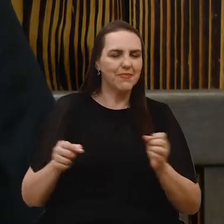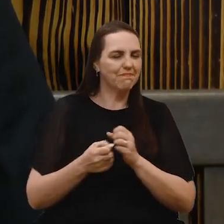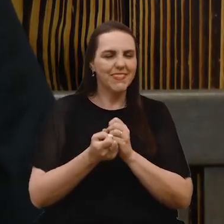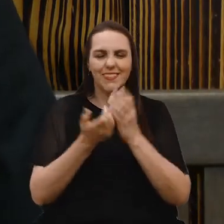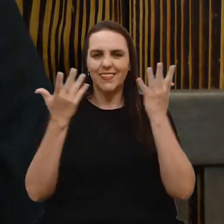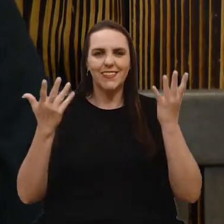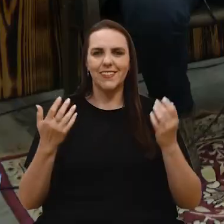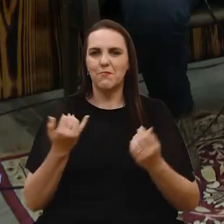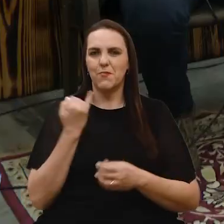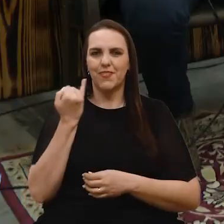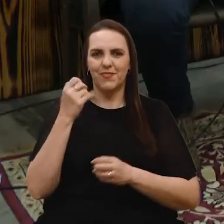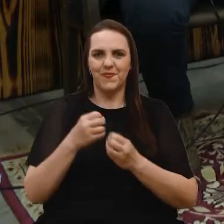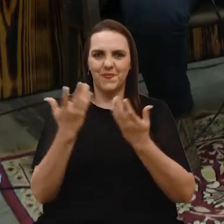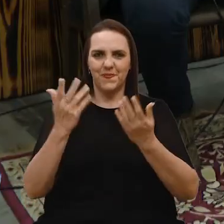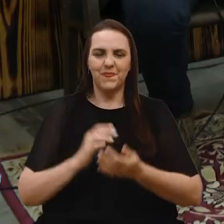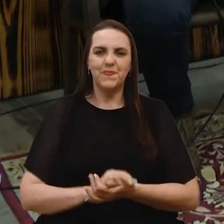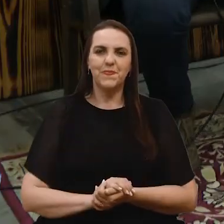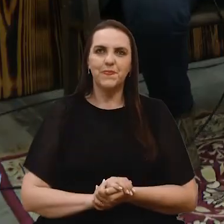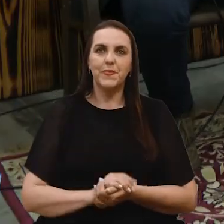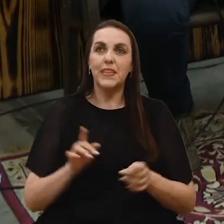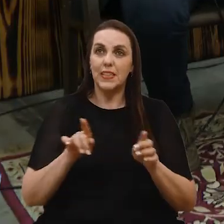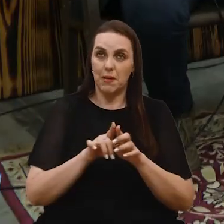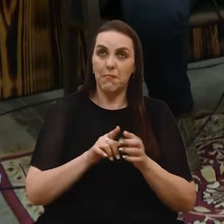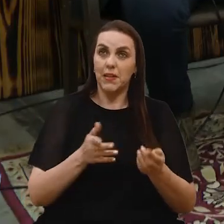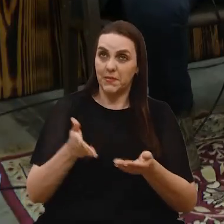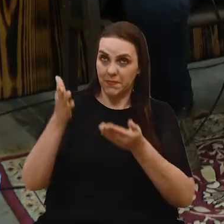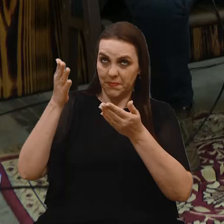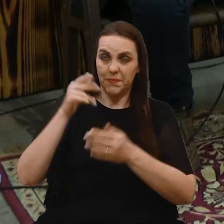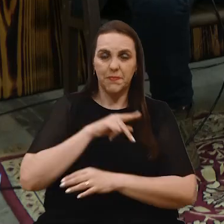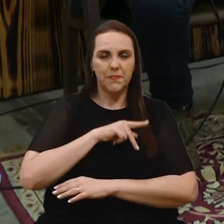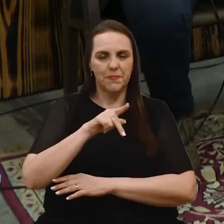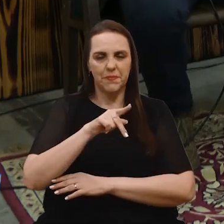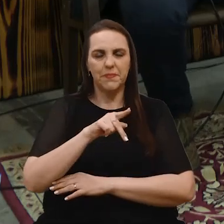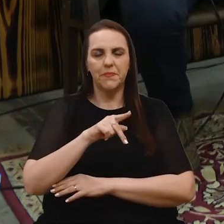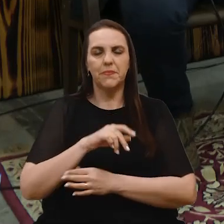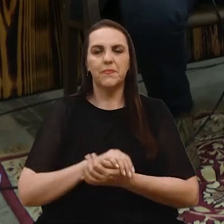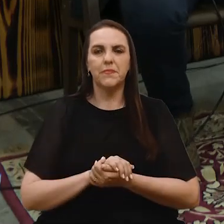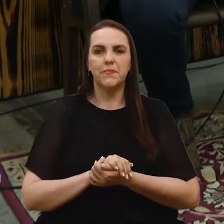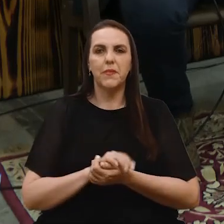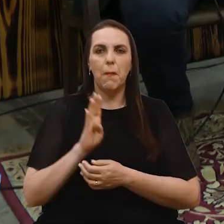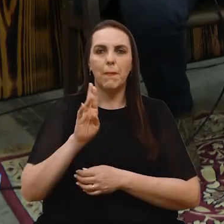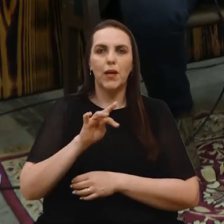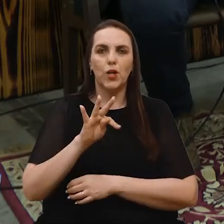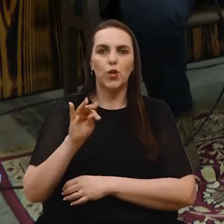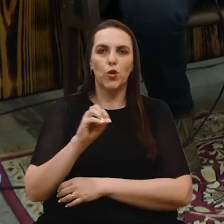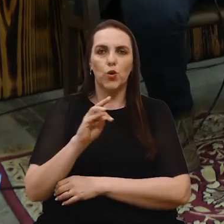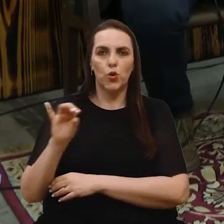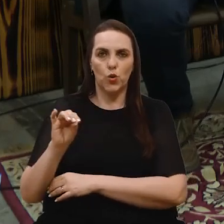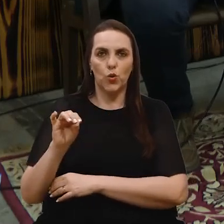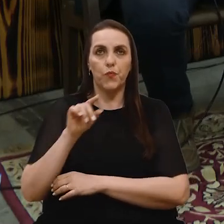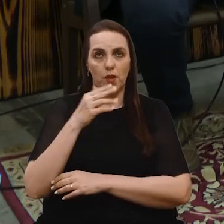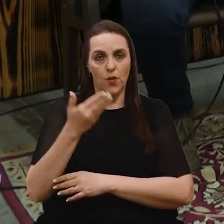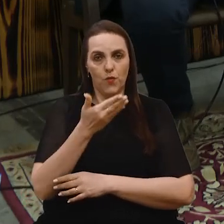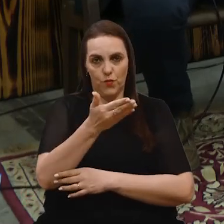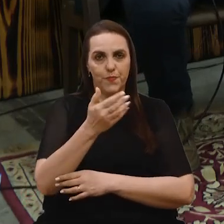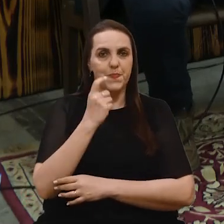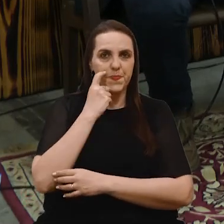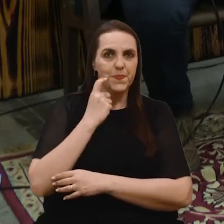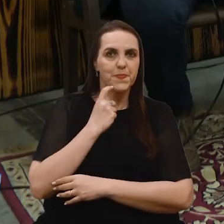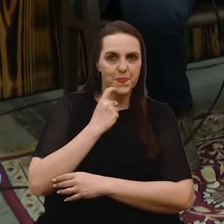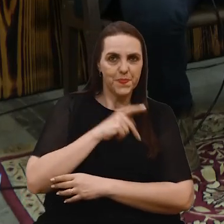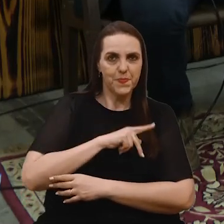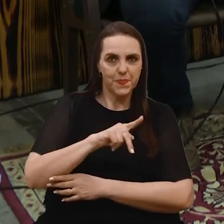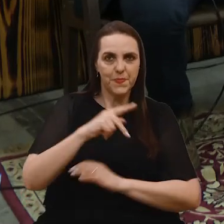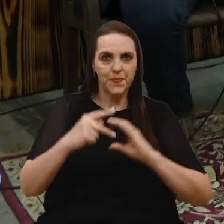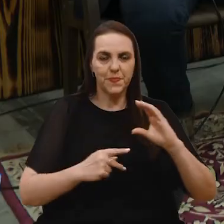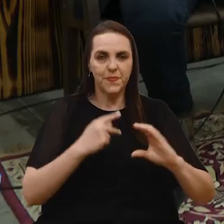uma grande festa. E lembrando, antes de passar a palavra ao presidente Bertotto, que o senhor, como presidente da Câmara Municipal de Caxias do